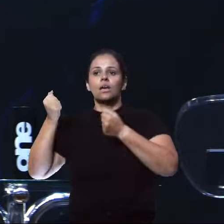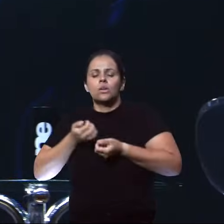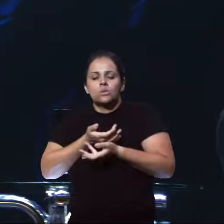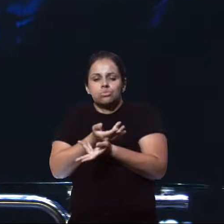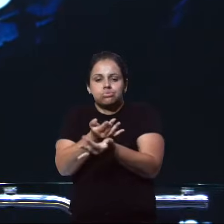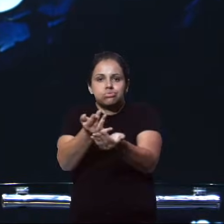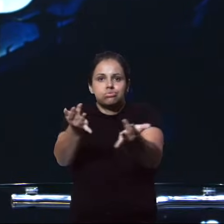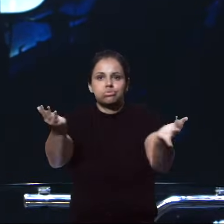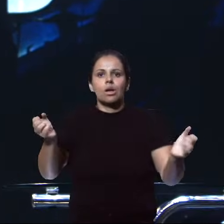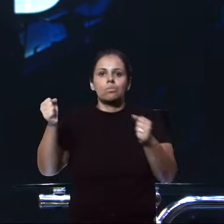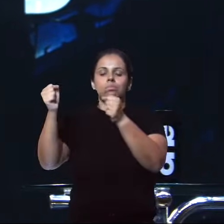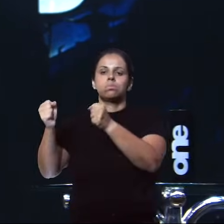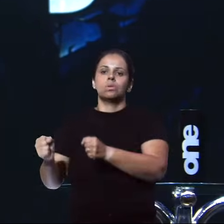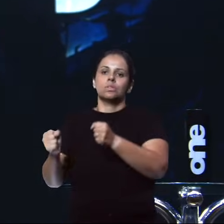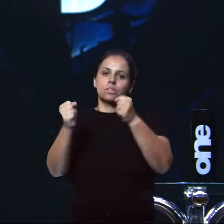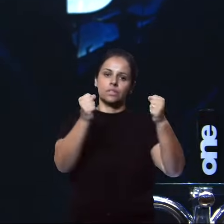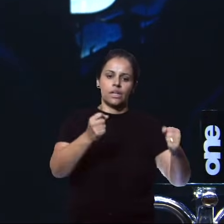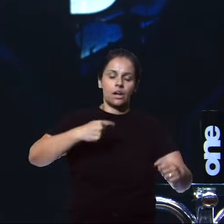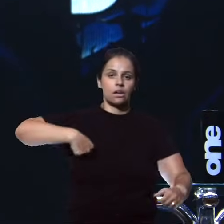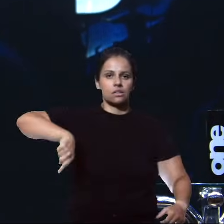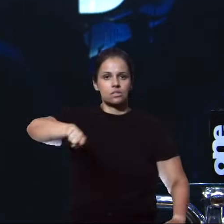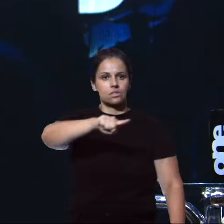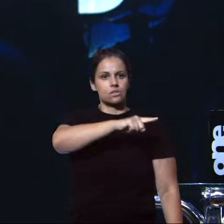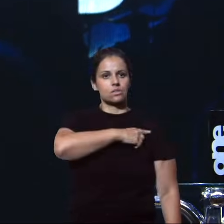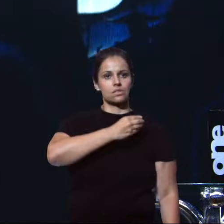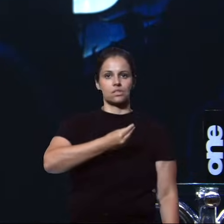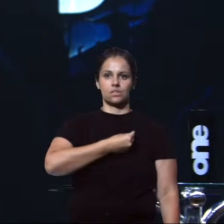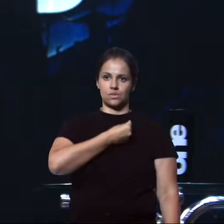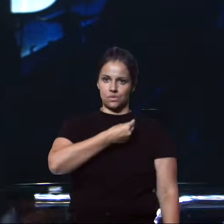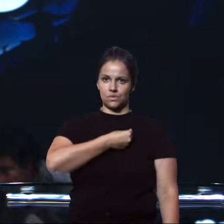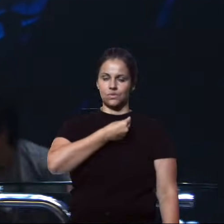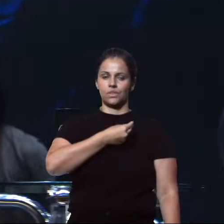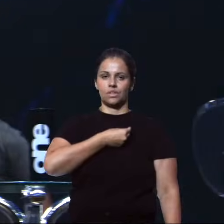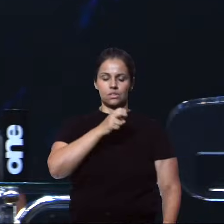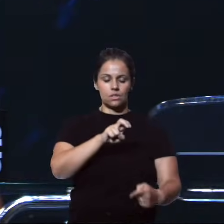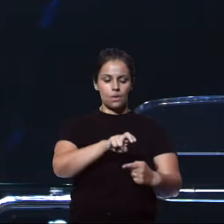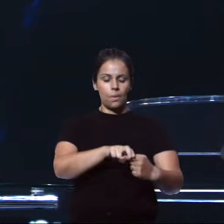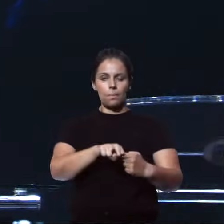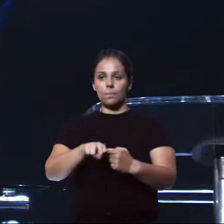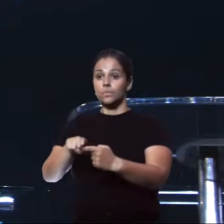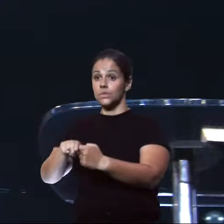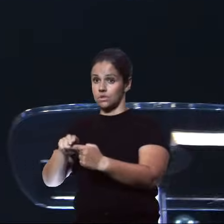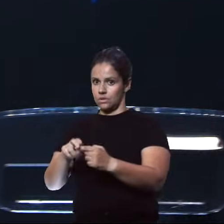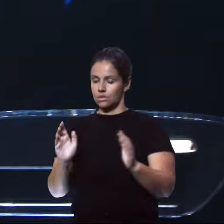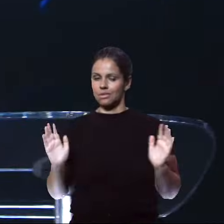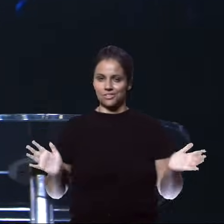vivermos coisas diferentes. Se você já está no seu lugar, você pode se sentar.